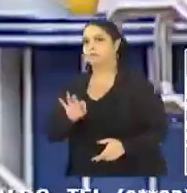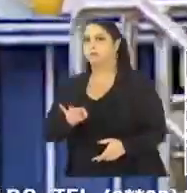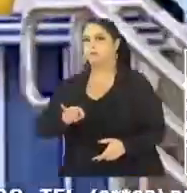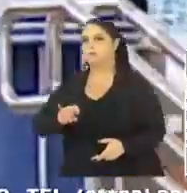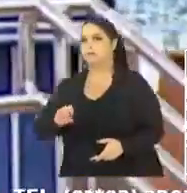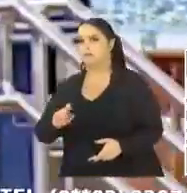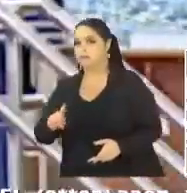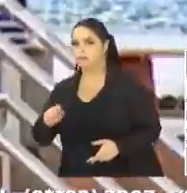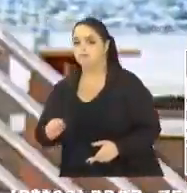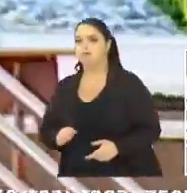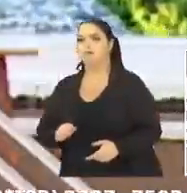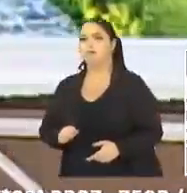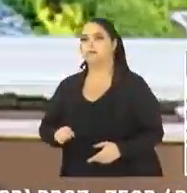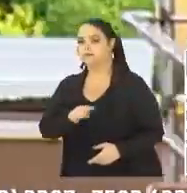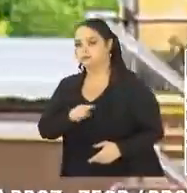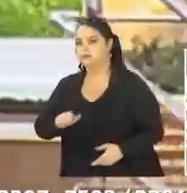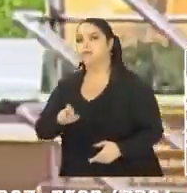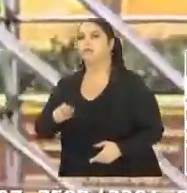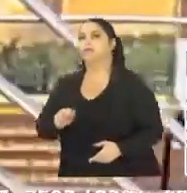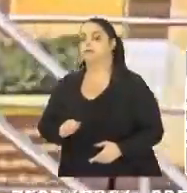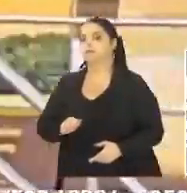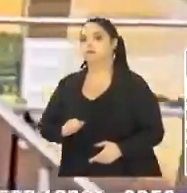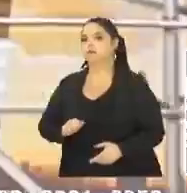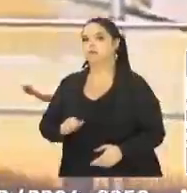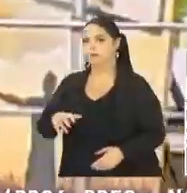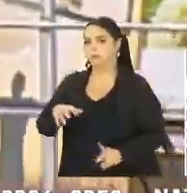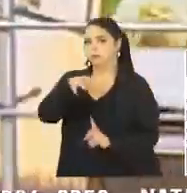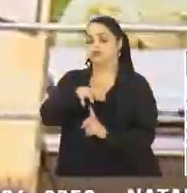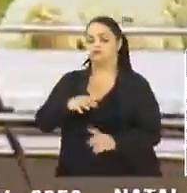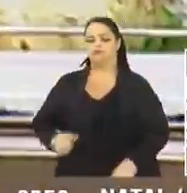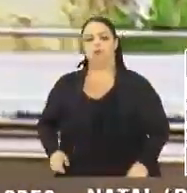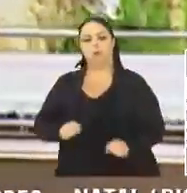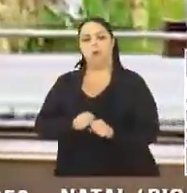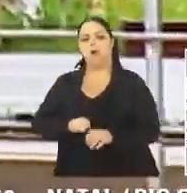O etíope, o Zerá, o rei da Etiópia, confiava no grande exército